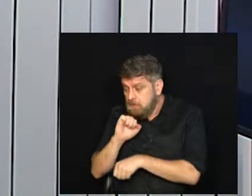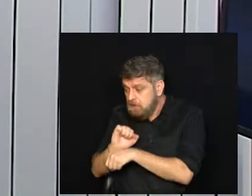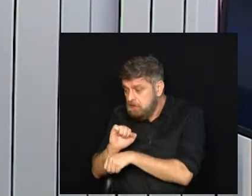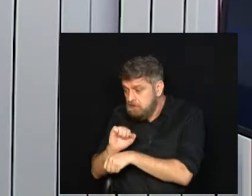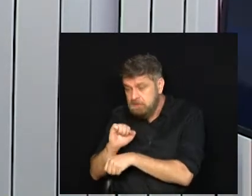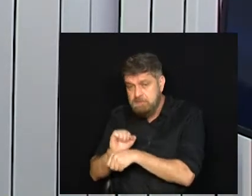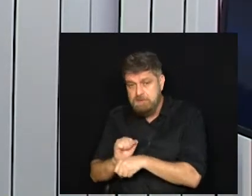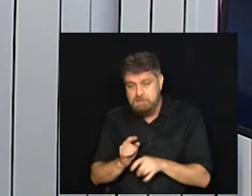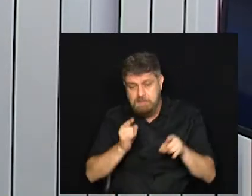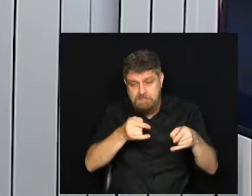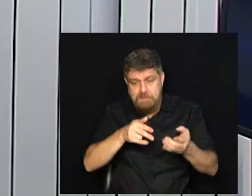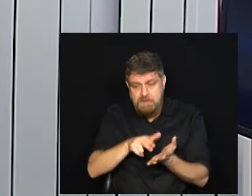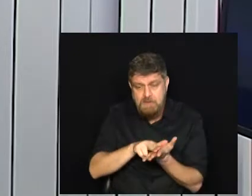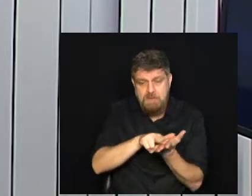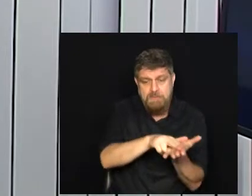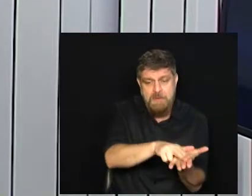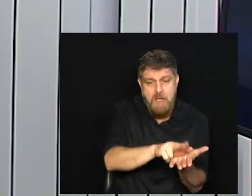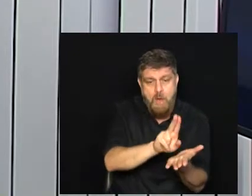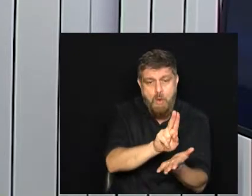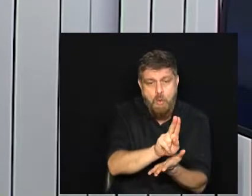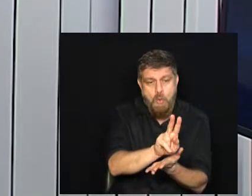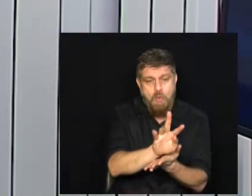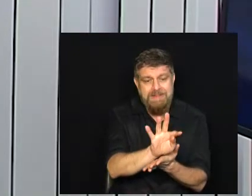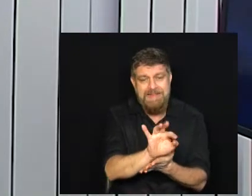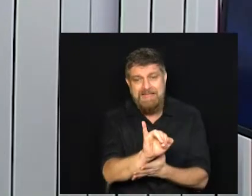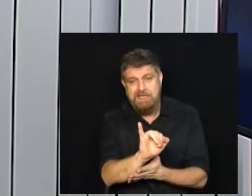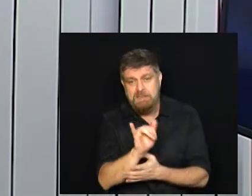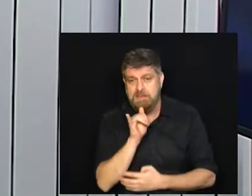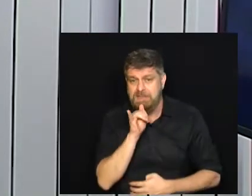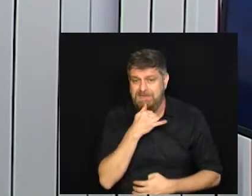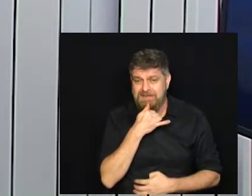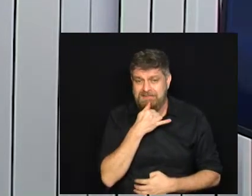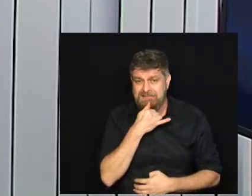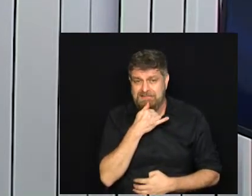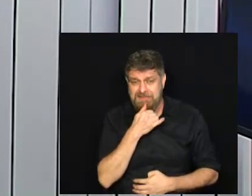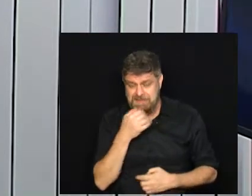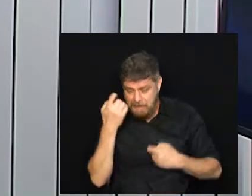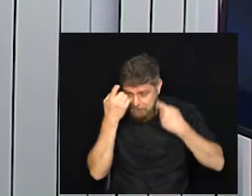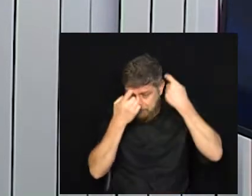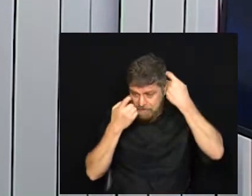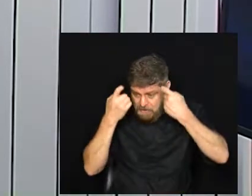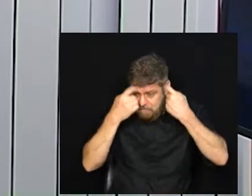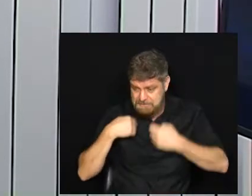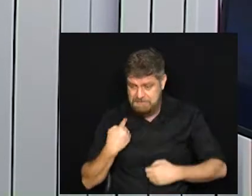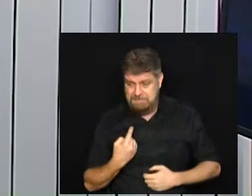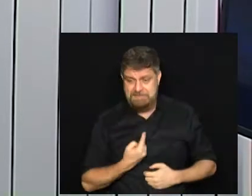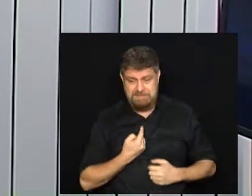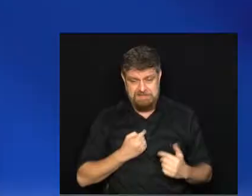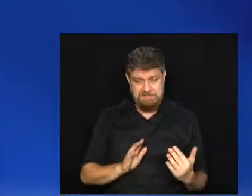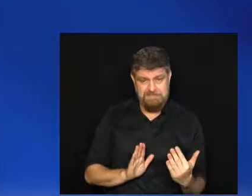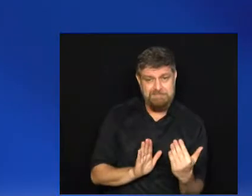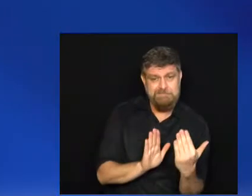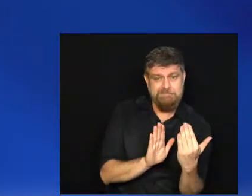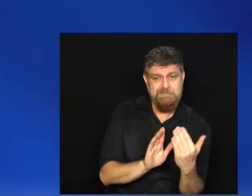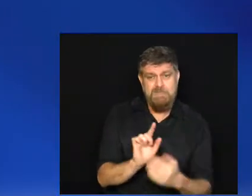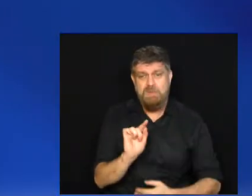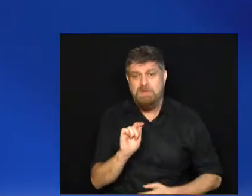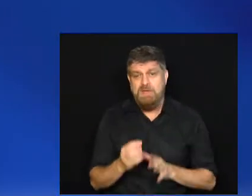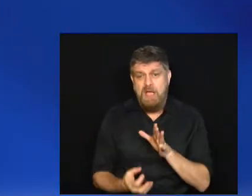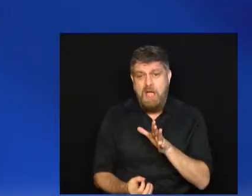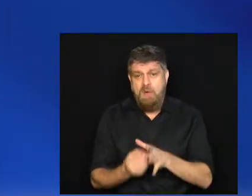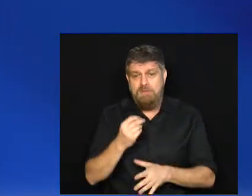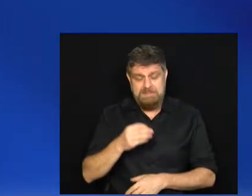um leito de UTI. Infelizmente, o momento preocupante que nós estamos vivendo na cidade levou